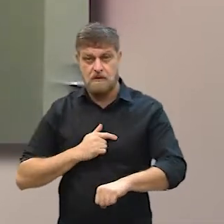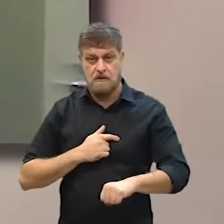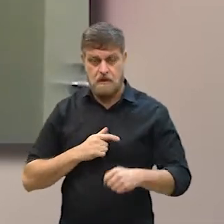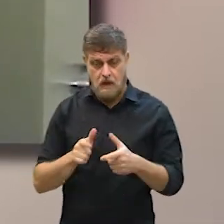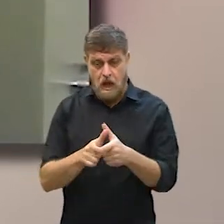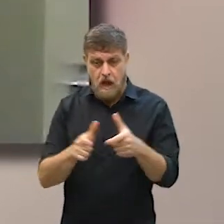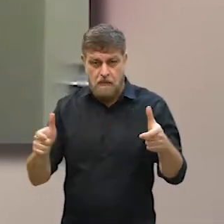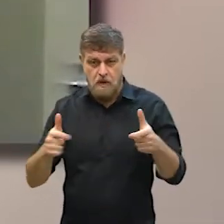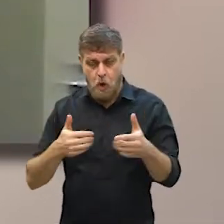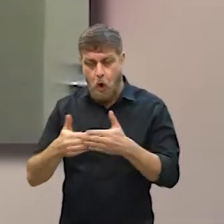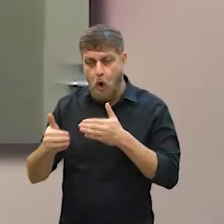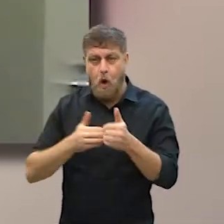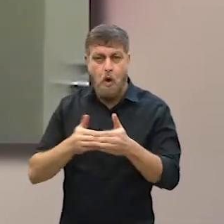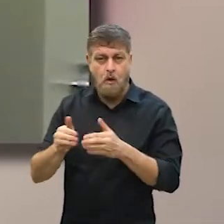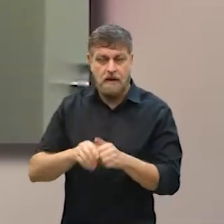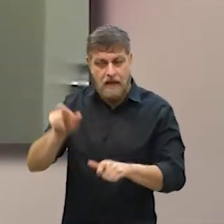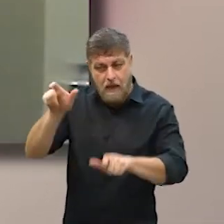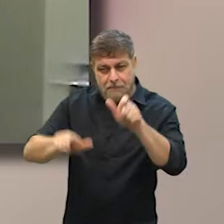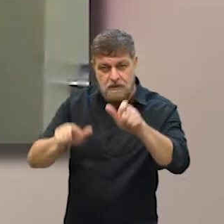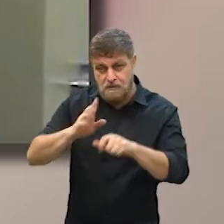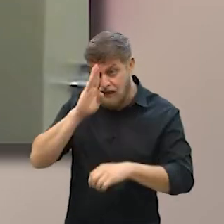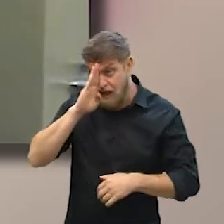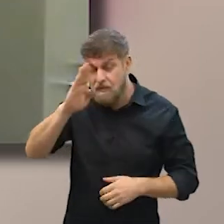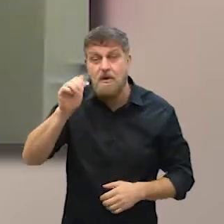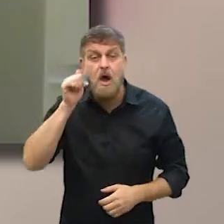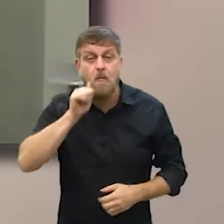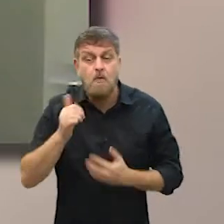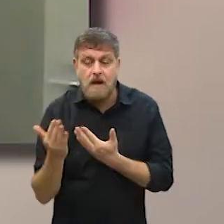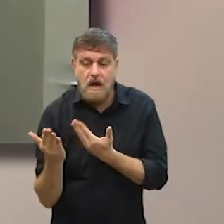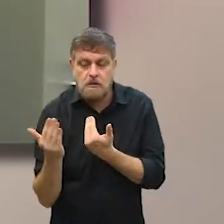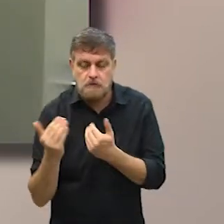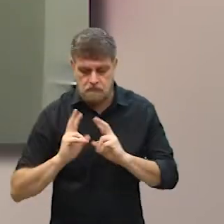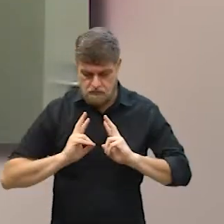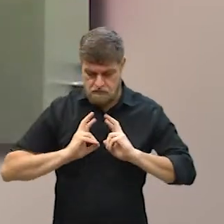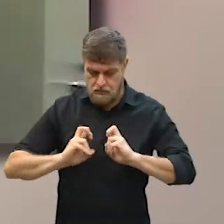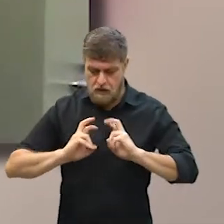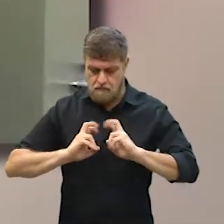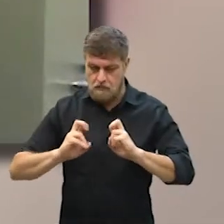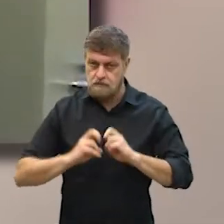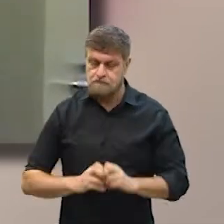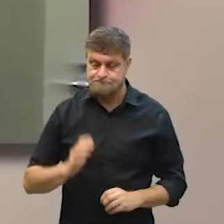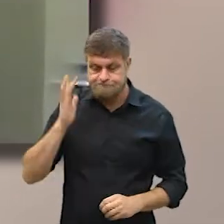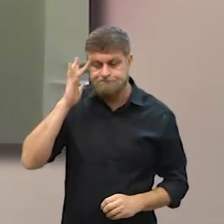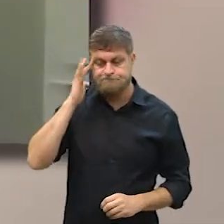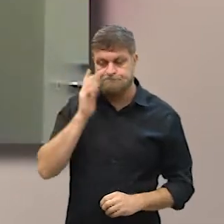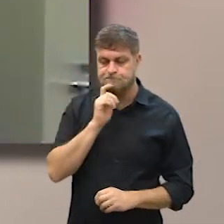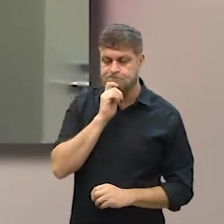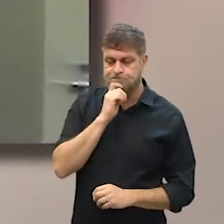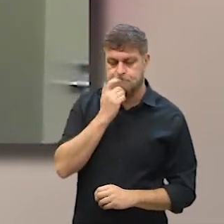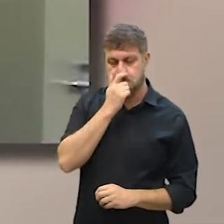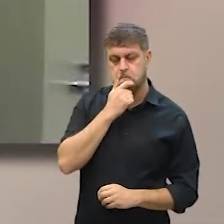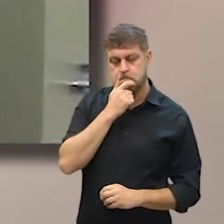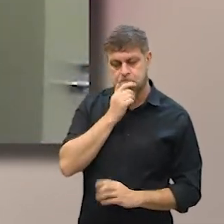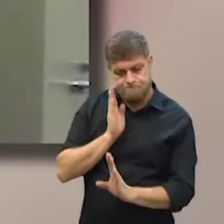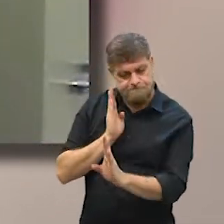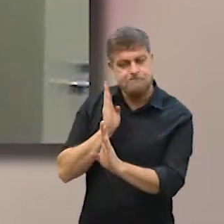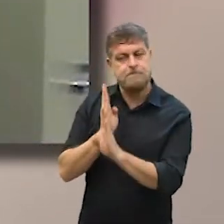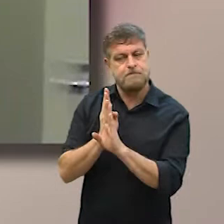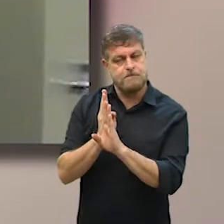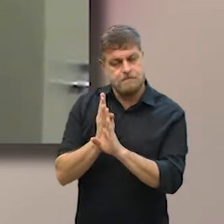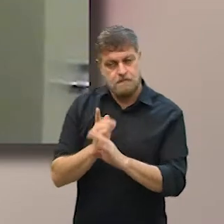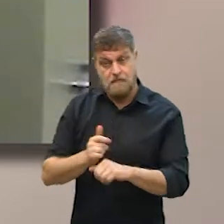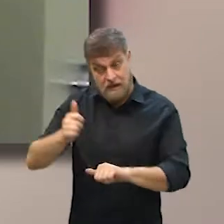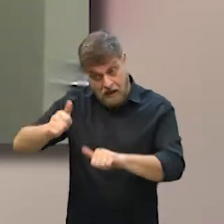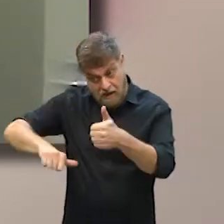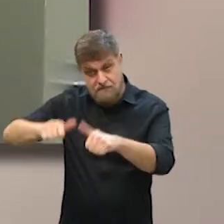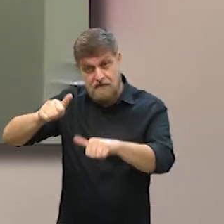comum é uma qualquer presente mulher jovem começar a ter sintomas de lúpus eritematoso é